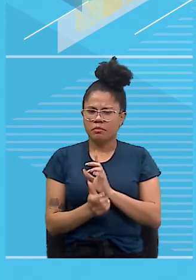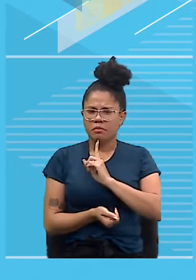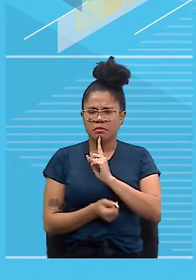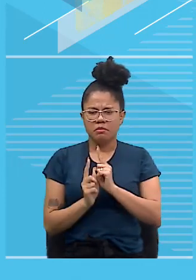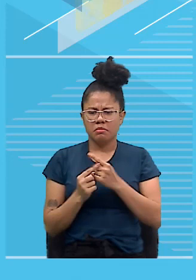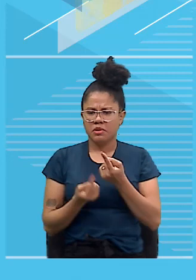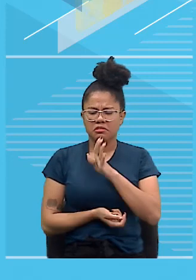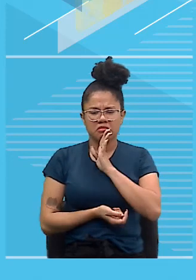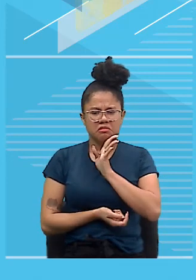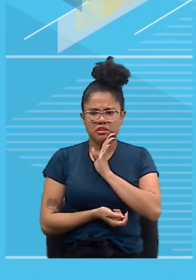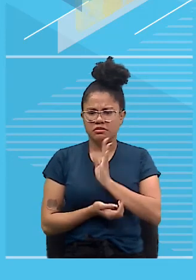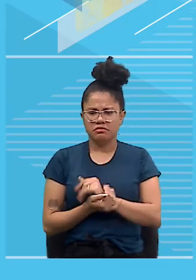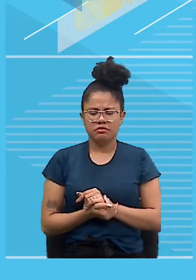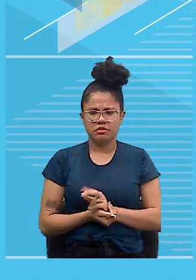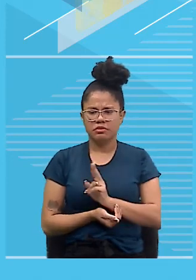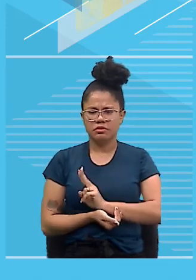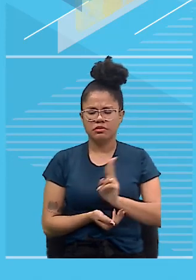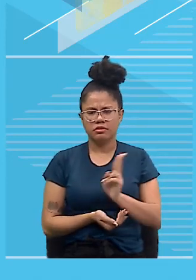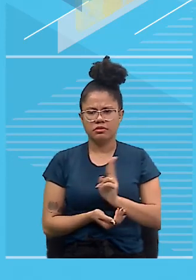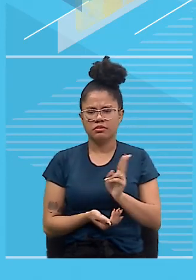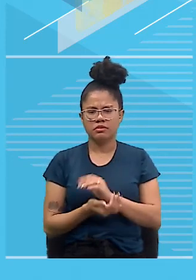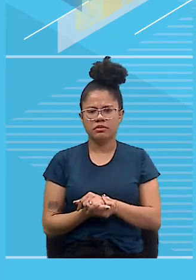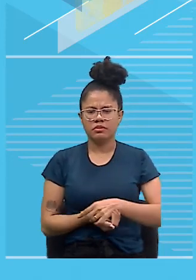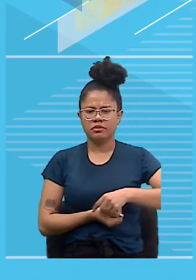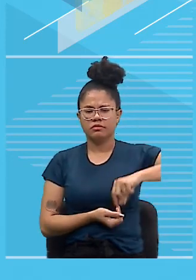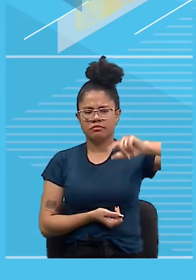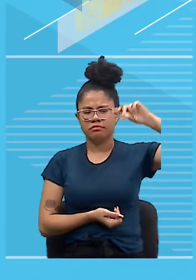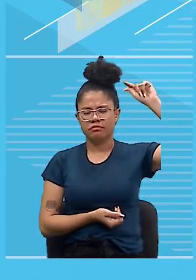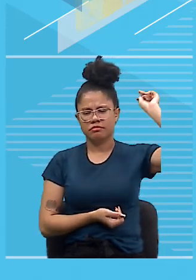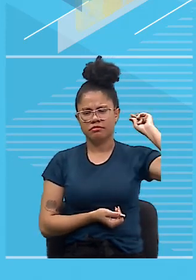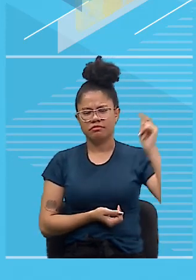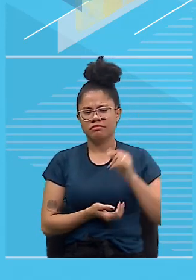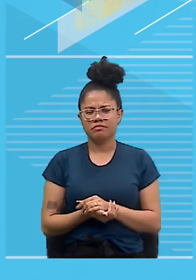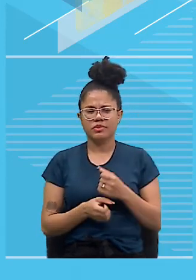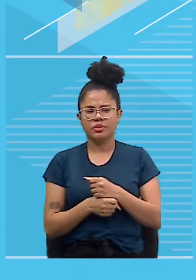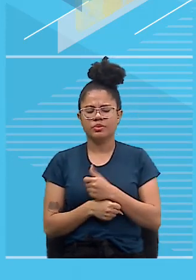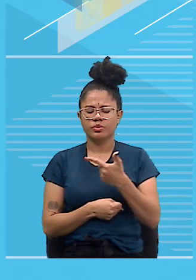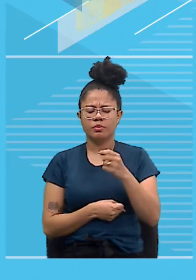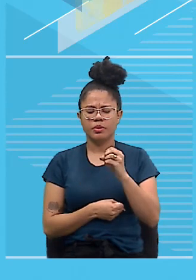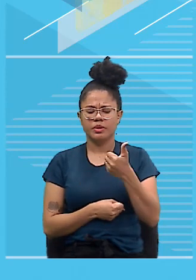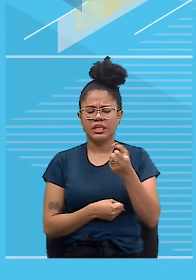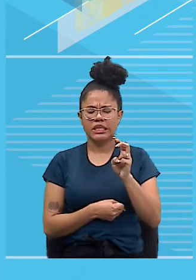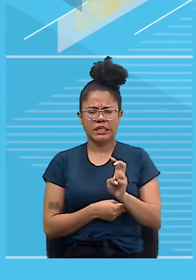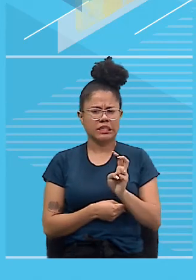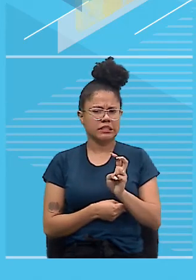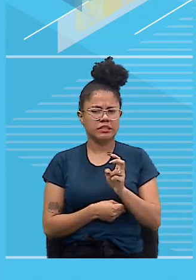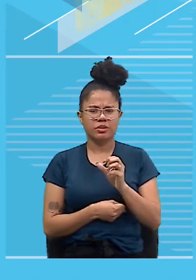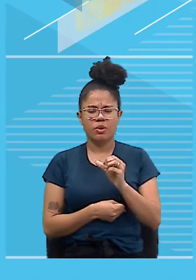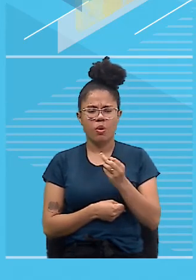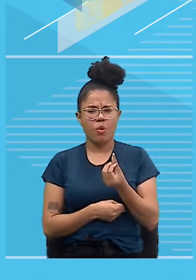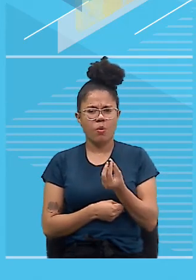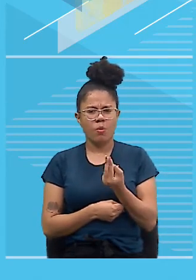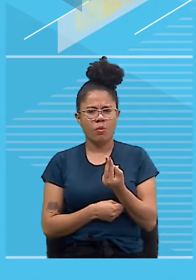nome não e o fa Miguel Leão faz tempo 2015/2016 tô velho